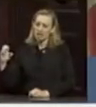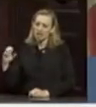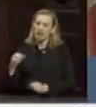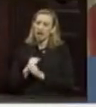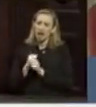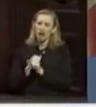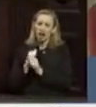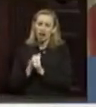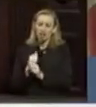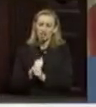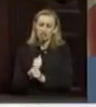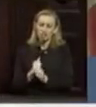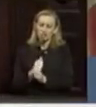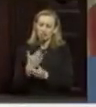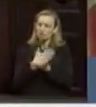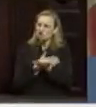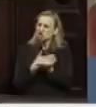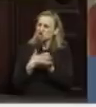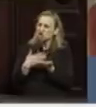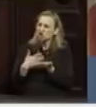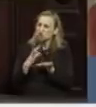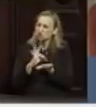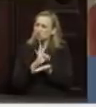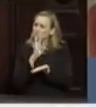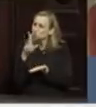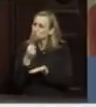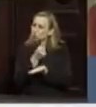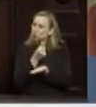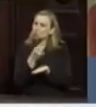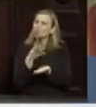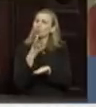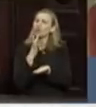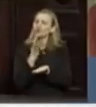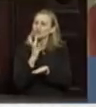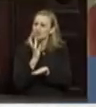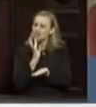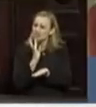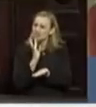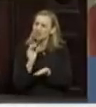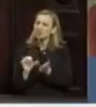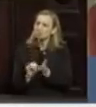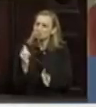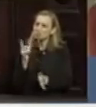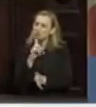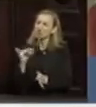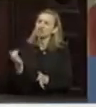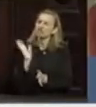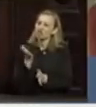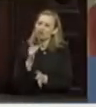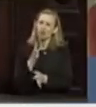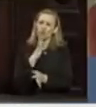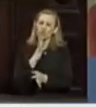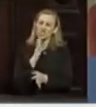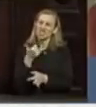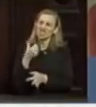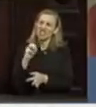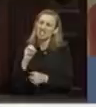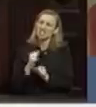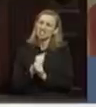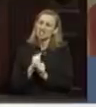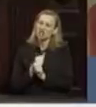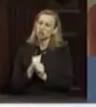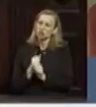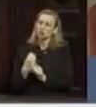a Marielle esteve desde o início na minha campanha e estava na minha equipe desde o primeiro dia. Foram 10 anos